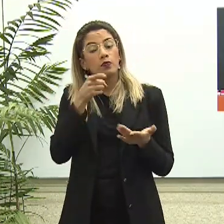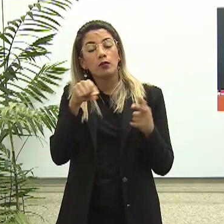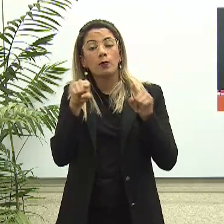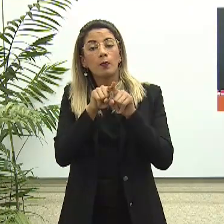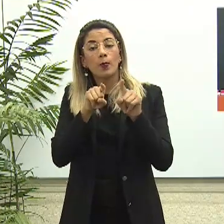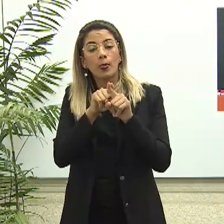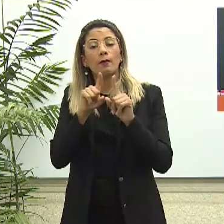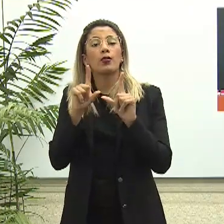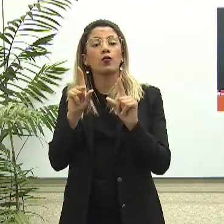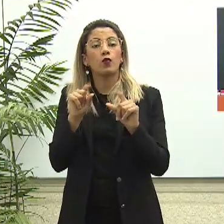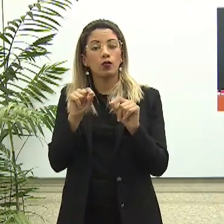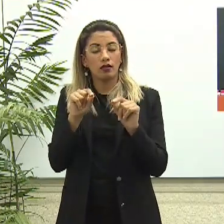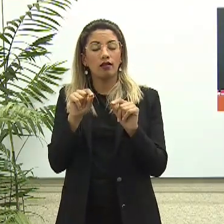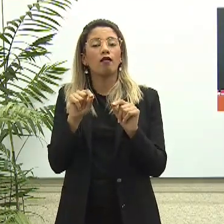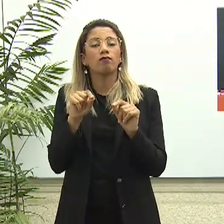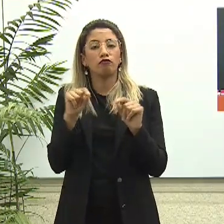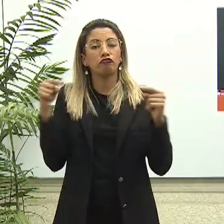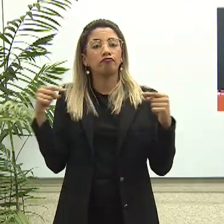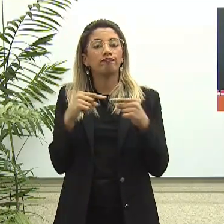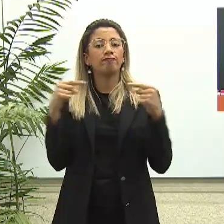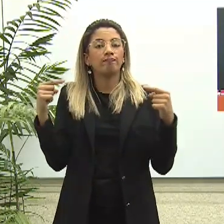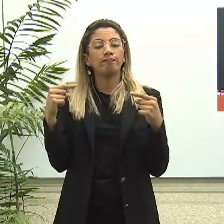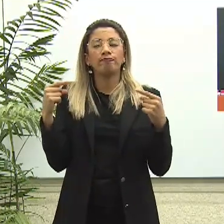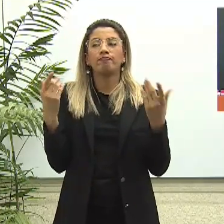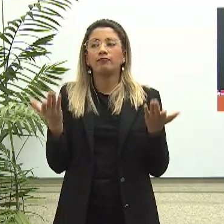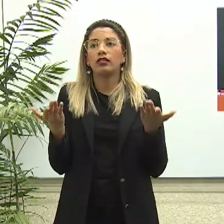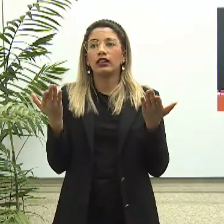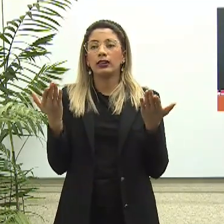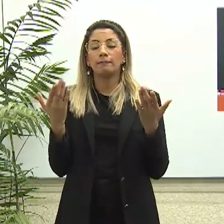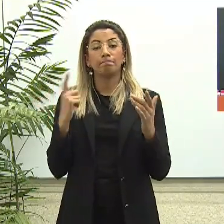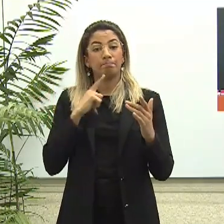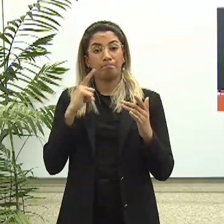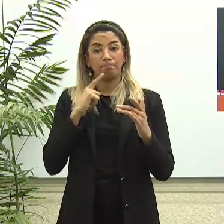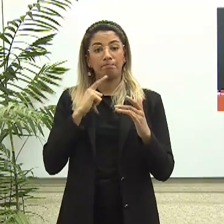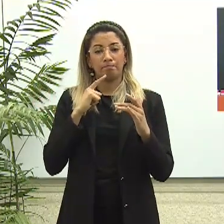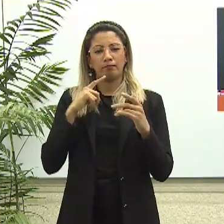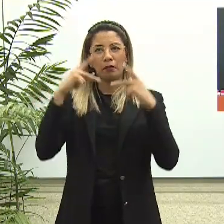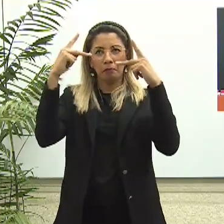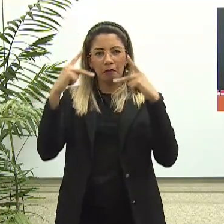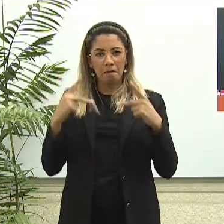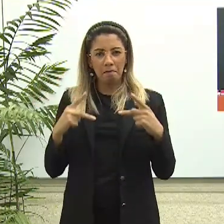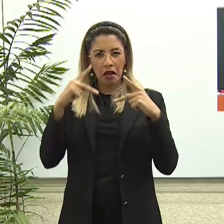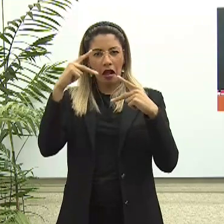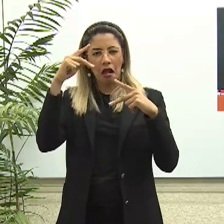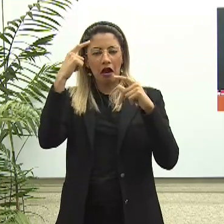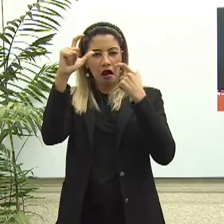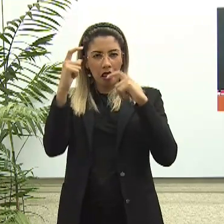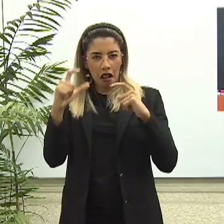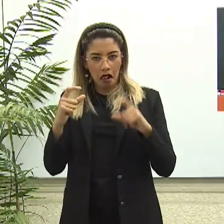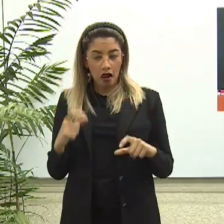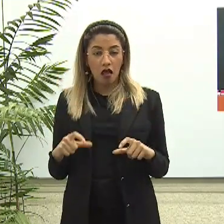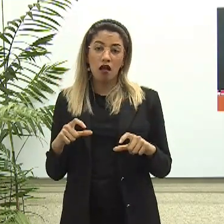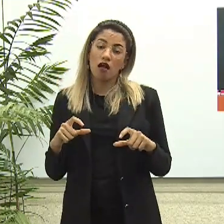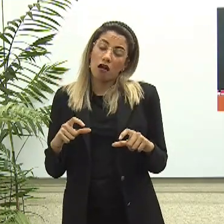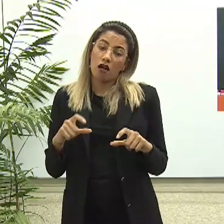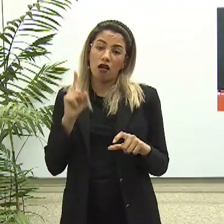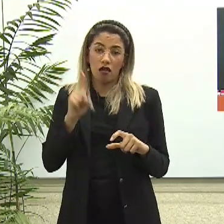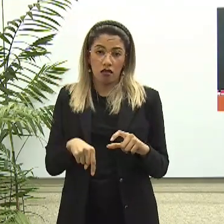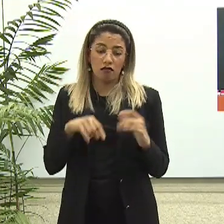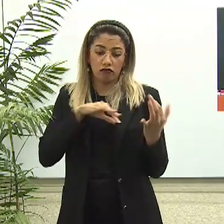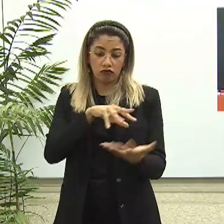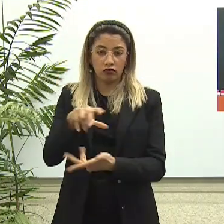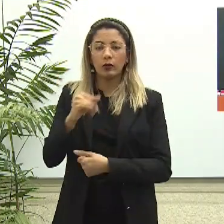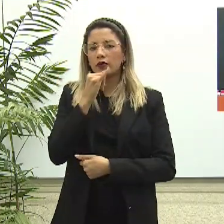reflete ela vai se refletindo também em desenhos algoritmos que toma o norte Global como parâmetro Universal então eu vou baixar um